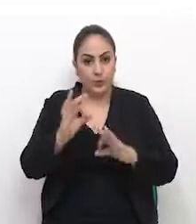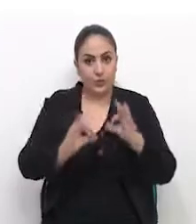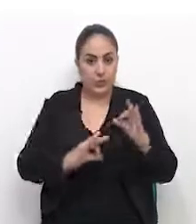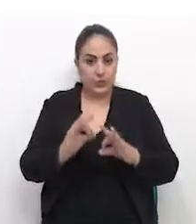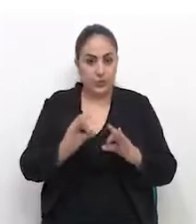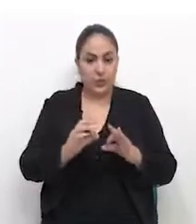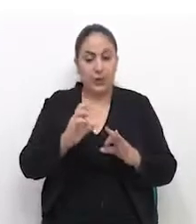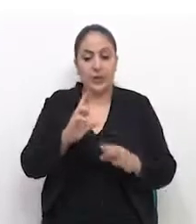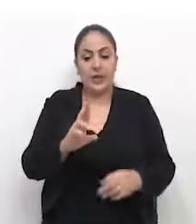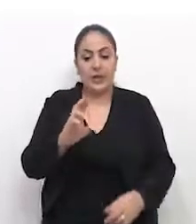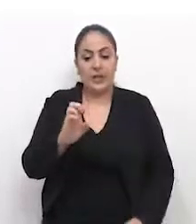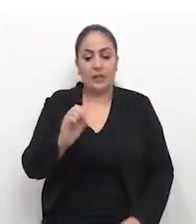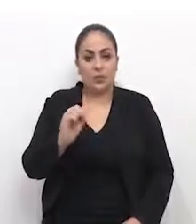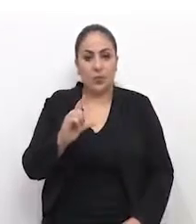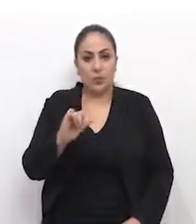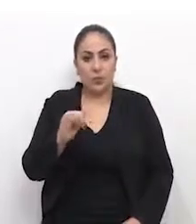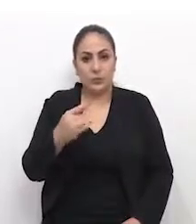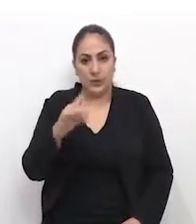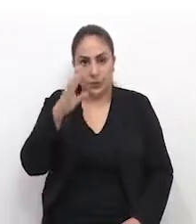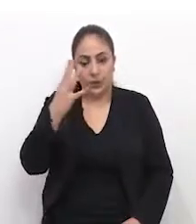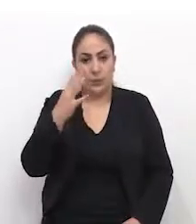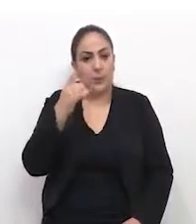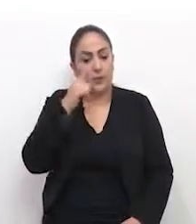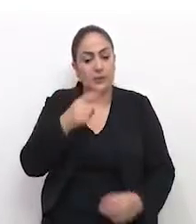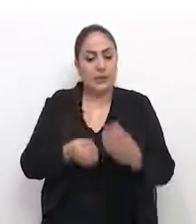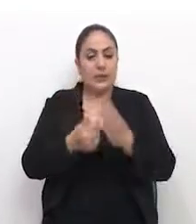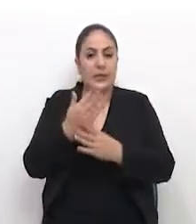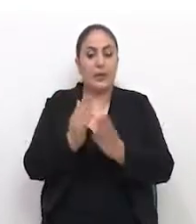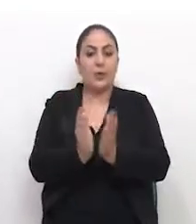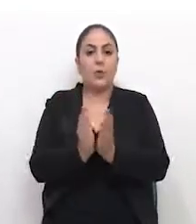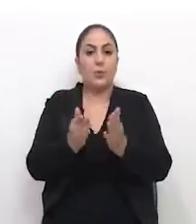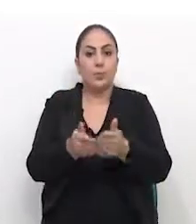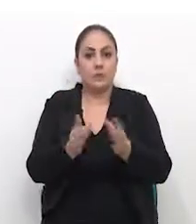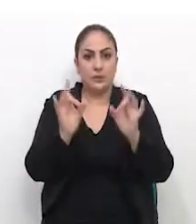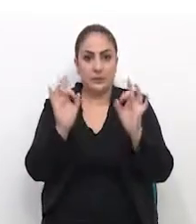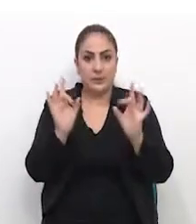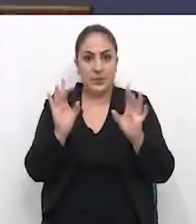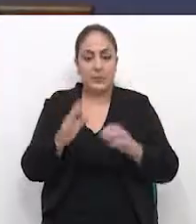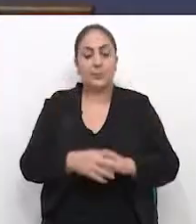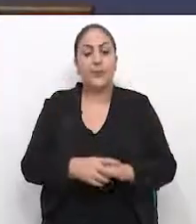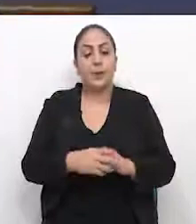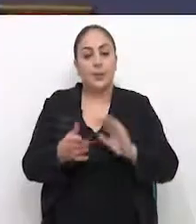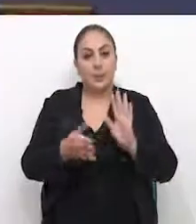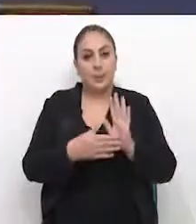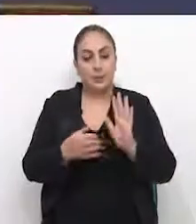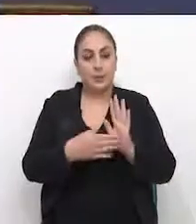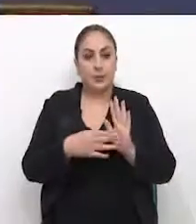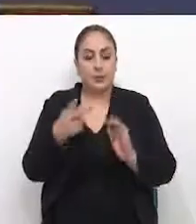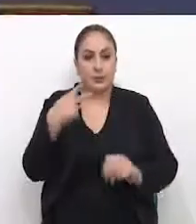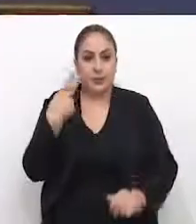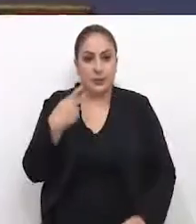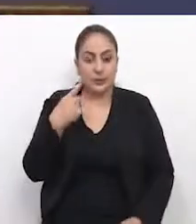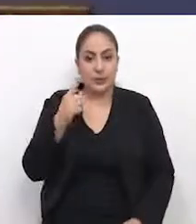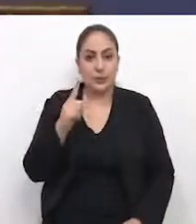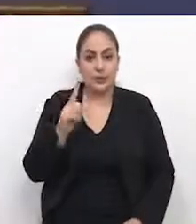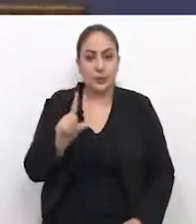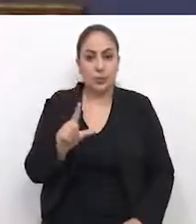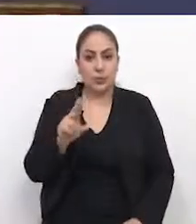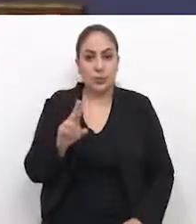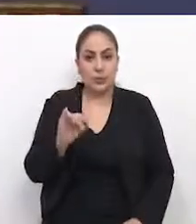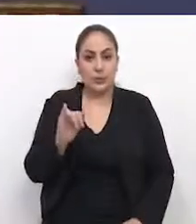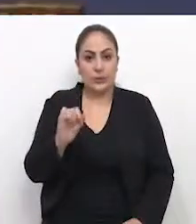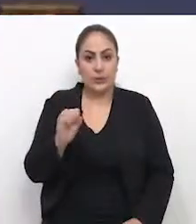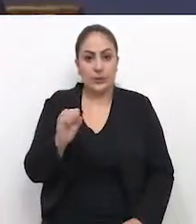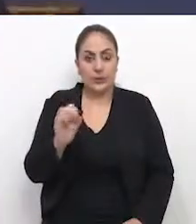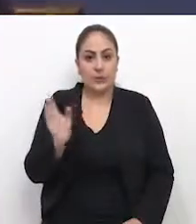constava o projeto de resolução para criar uma nova comissão especial. A proposta do pedetista Luiz